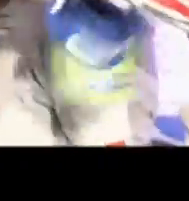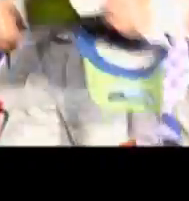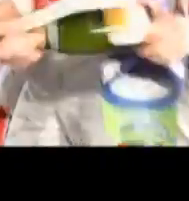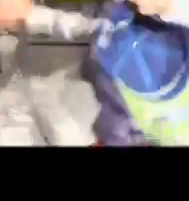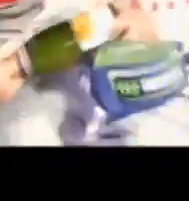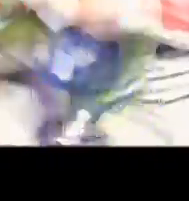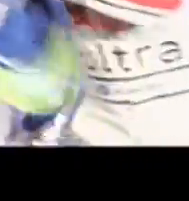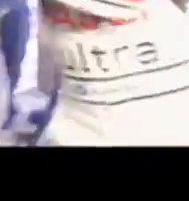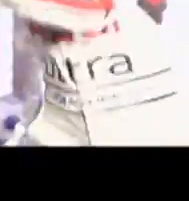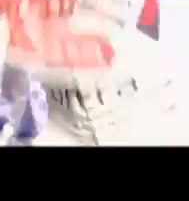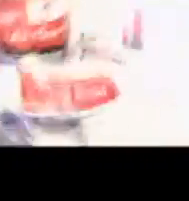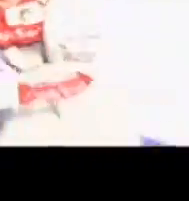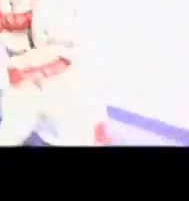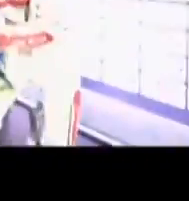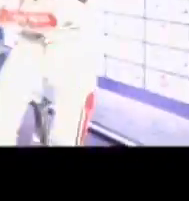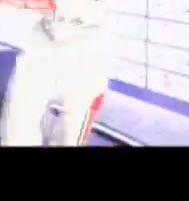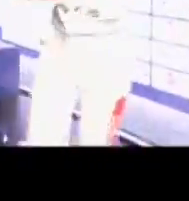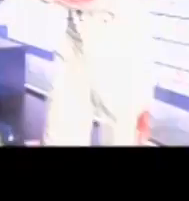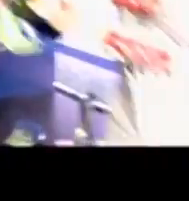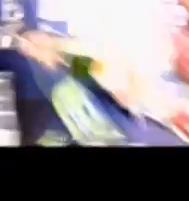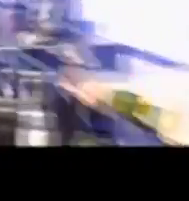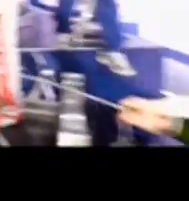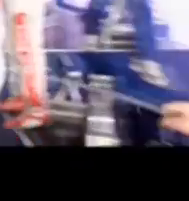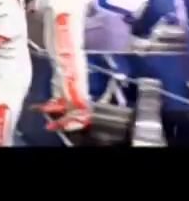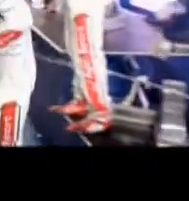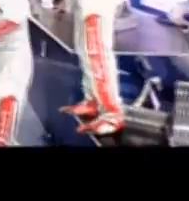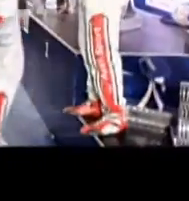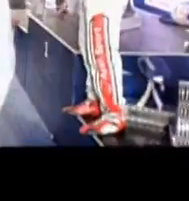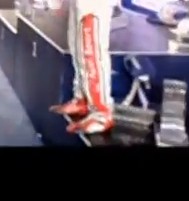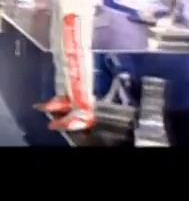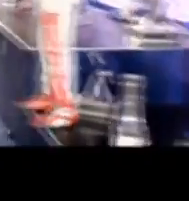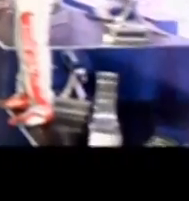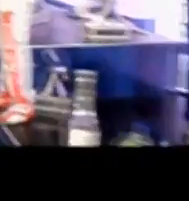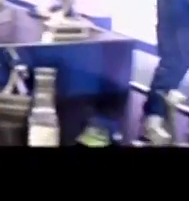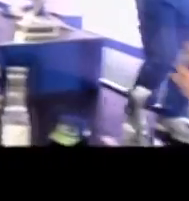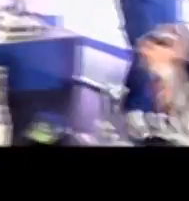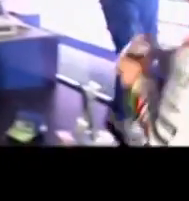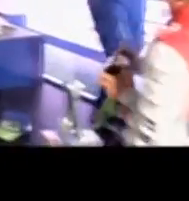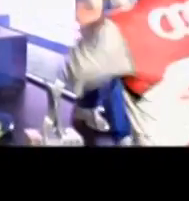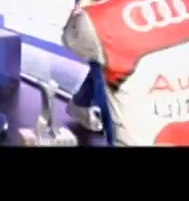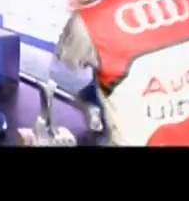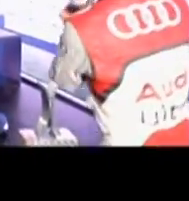Uma prova de responsabilidade e consciência para o mundo.